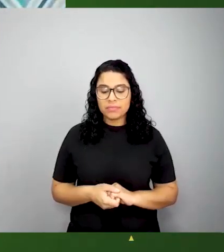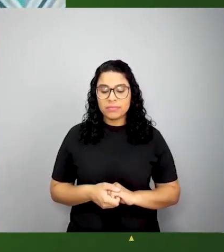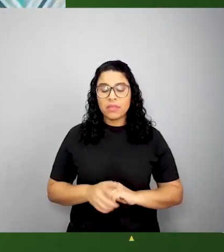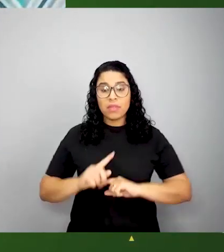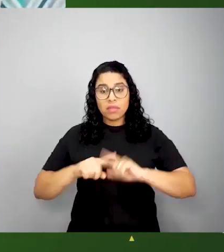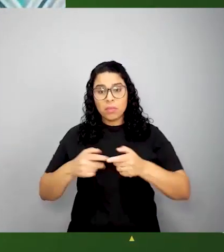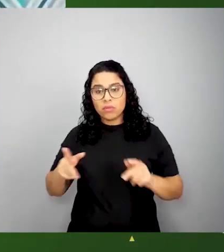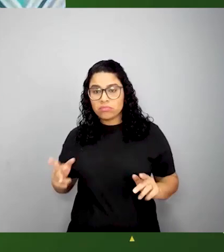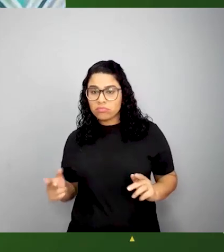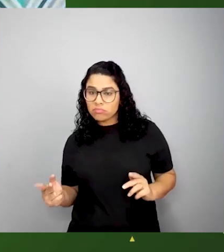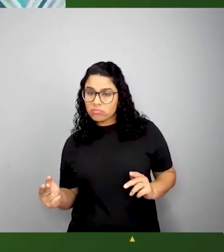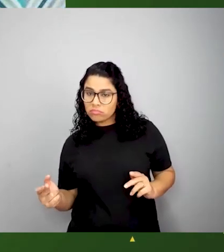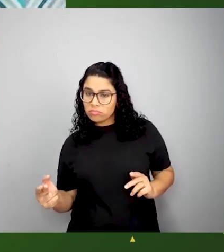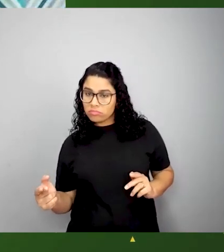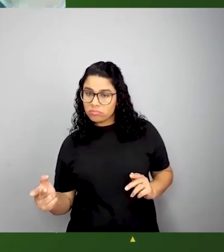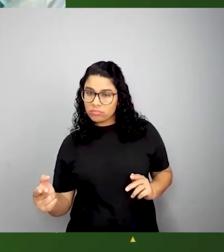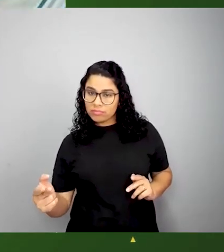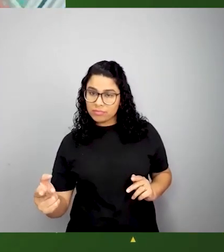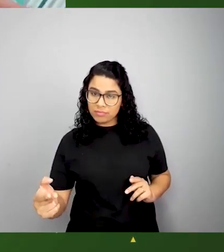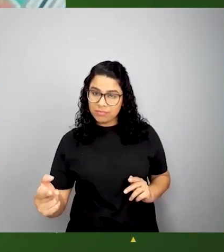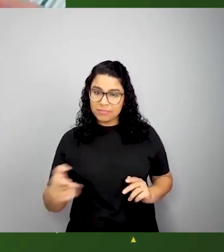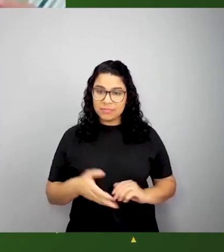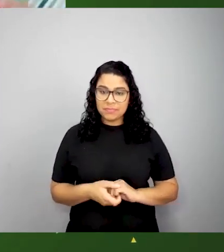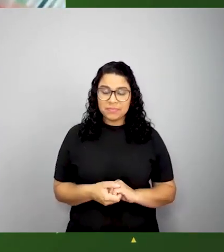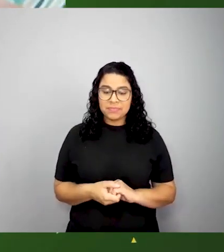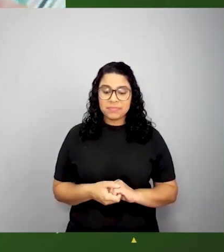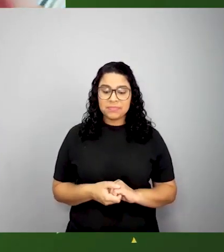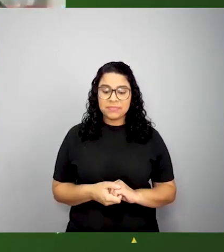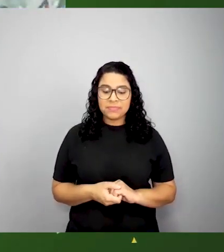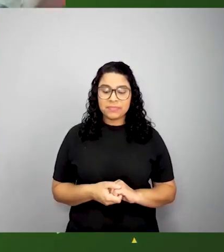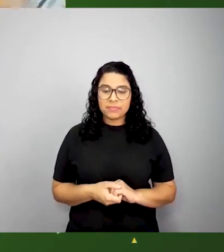Em seguida, o fundo da sacola.